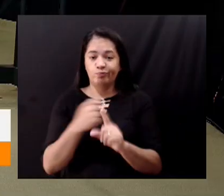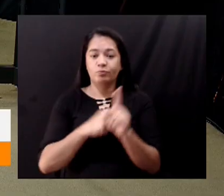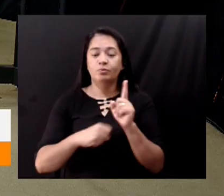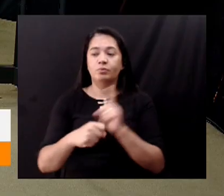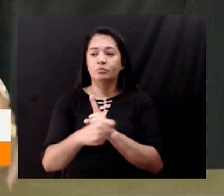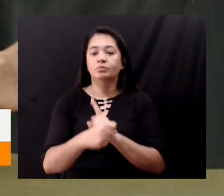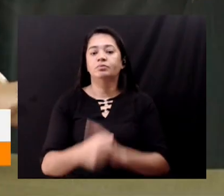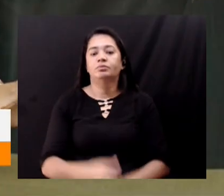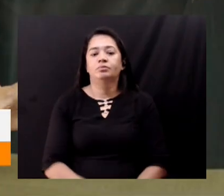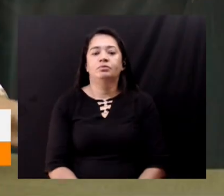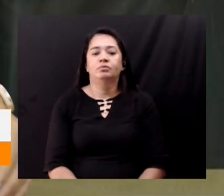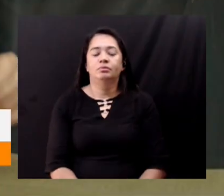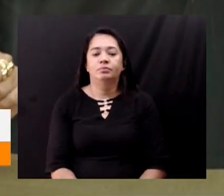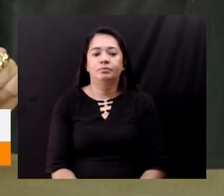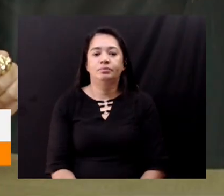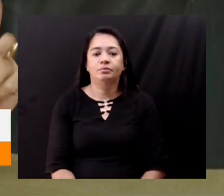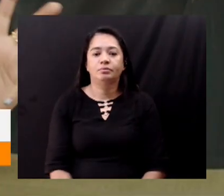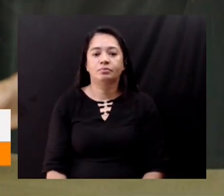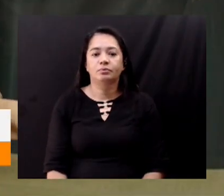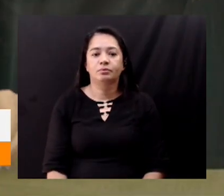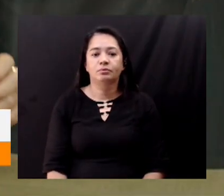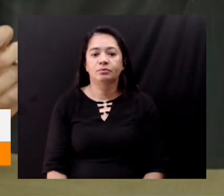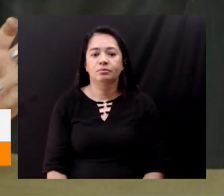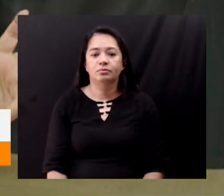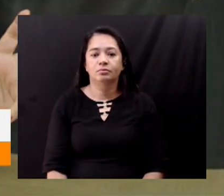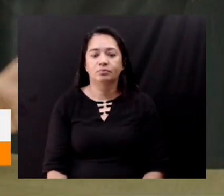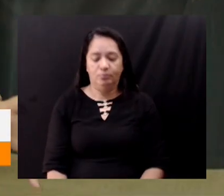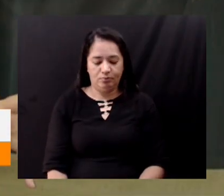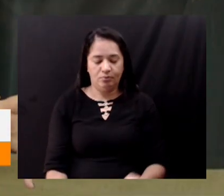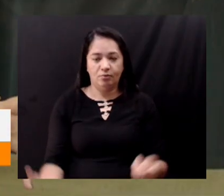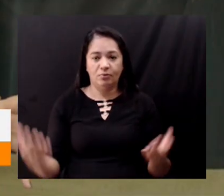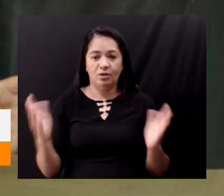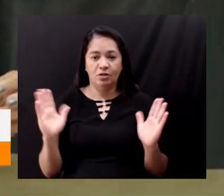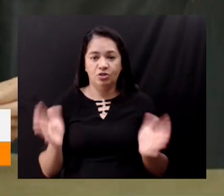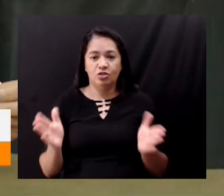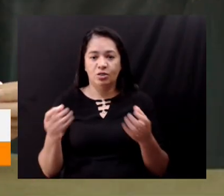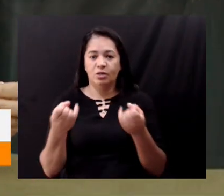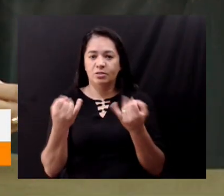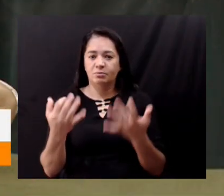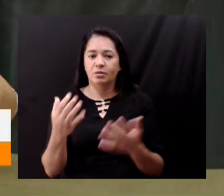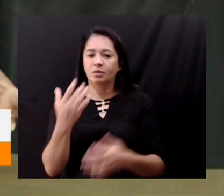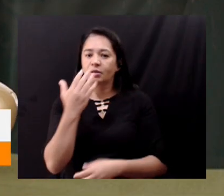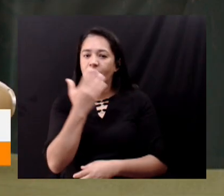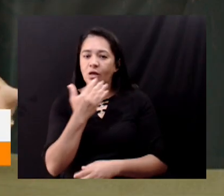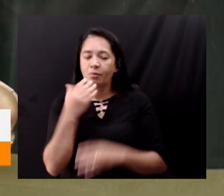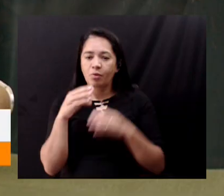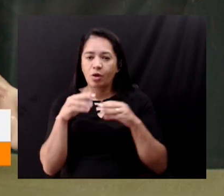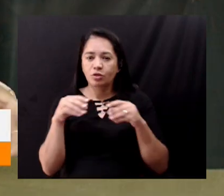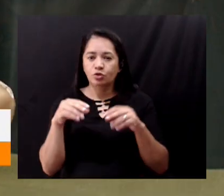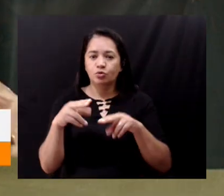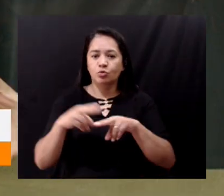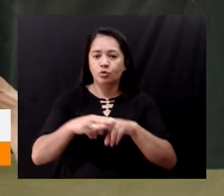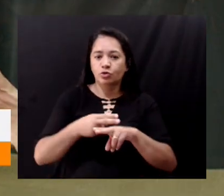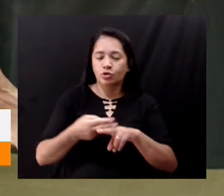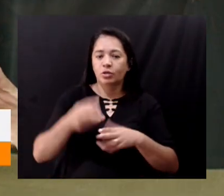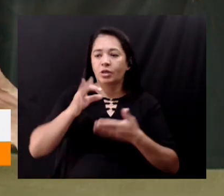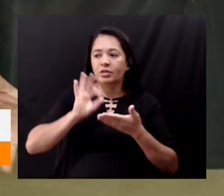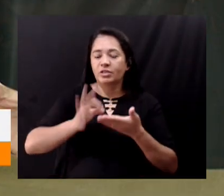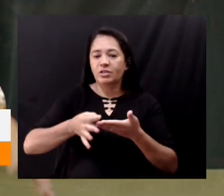bem. Agora falamos de açúcar, falamos do café, falamos do chocolate. Vamos falar agora sobre esses